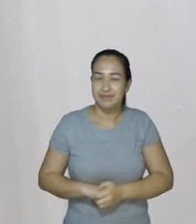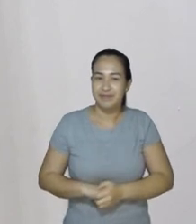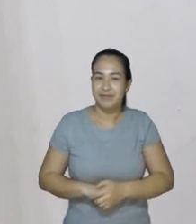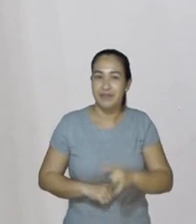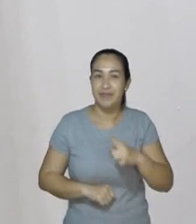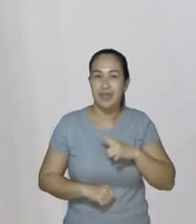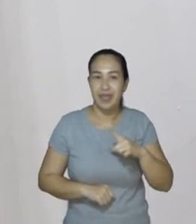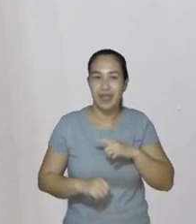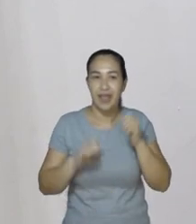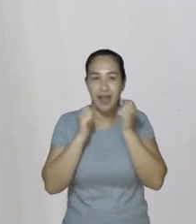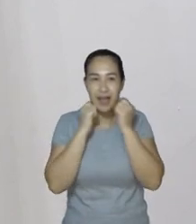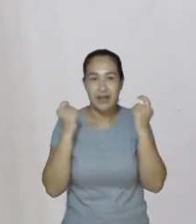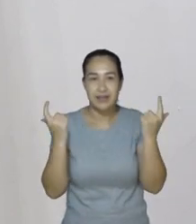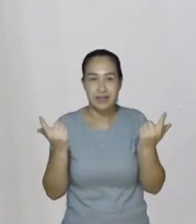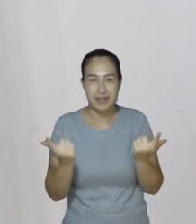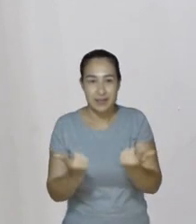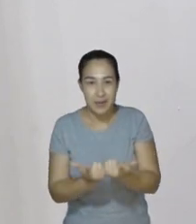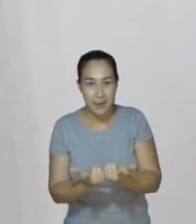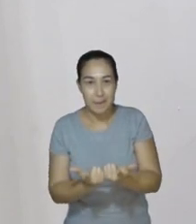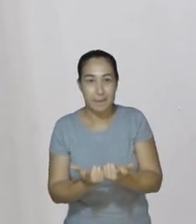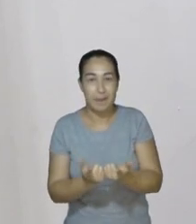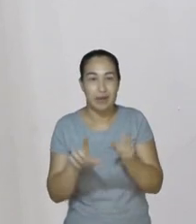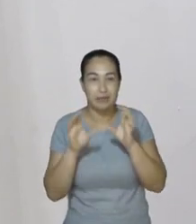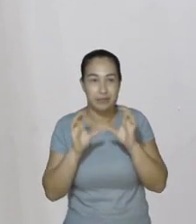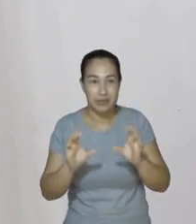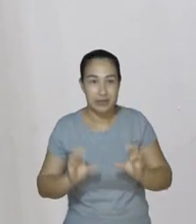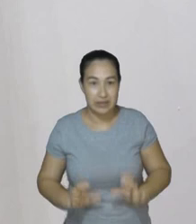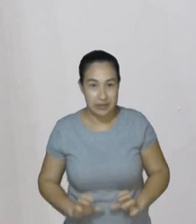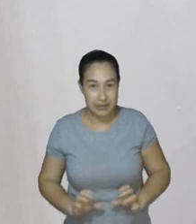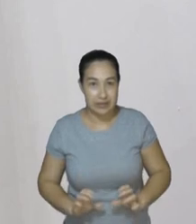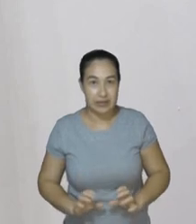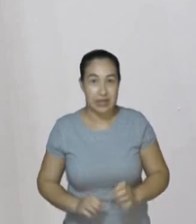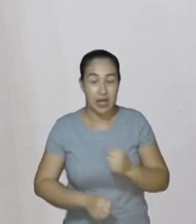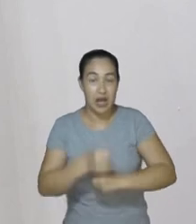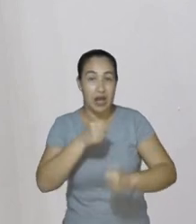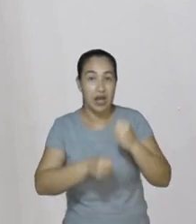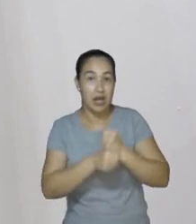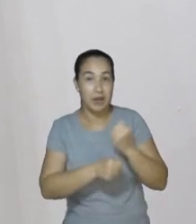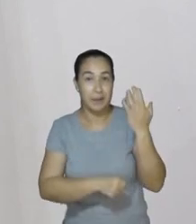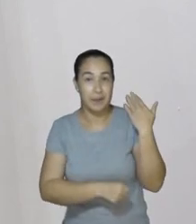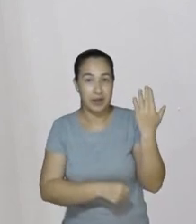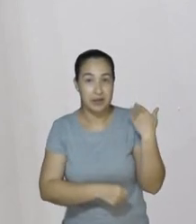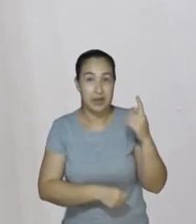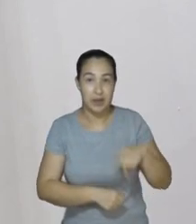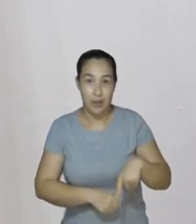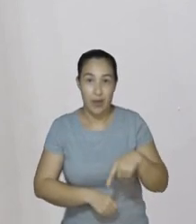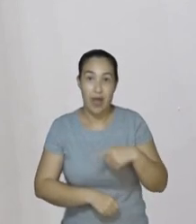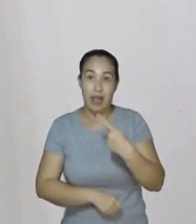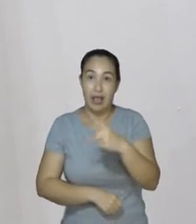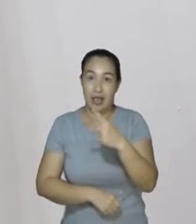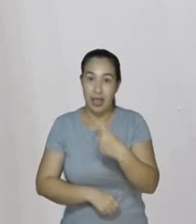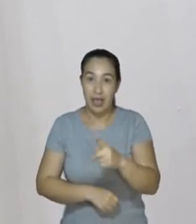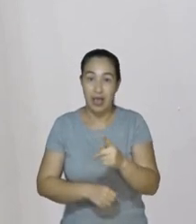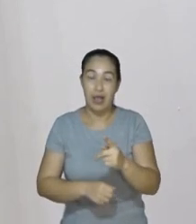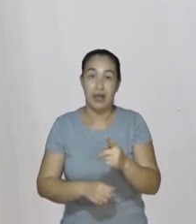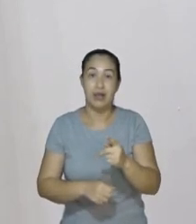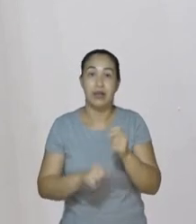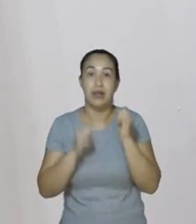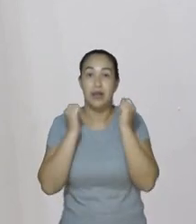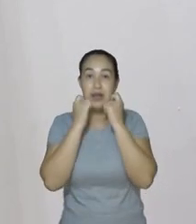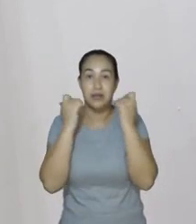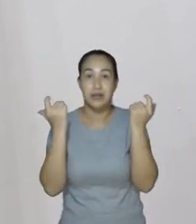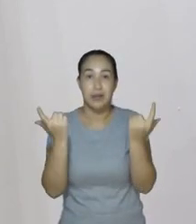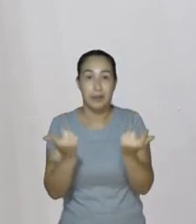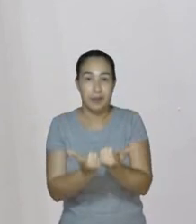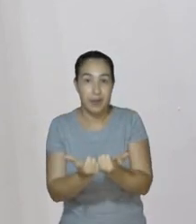nesta modalidade de projetos especiais, no ano passado foi da Assembleia Legislativa do Pernambuco, a